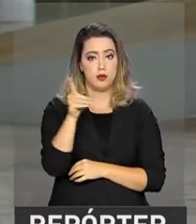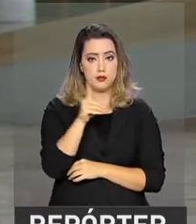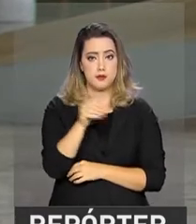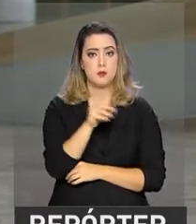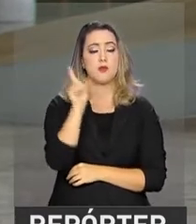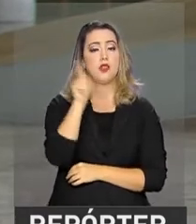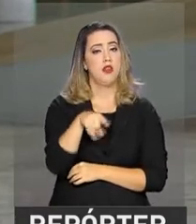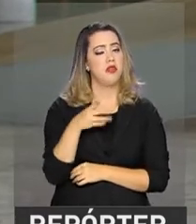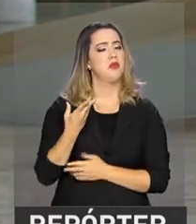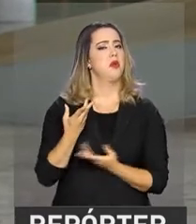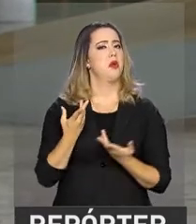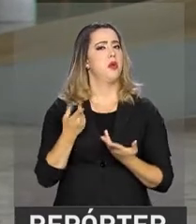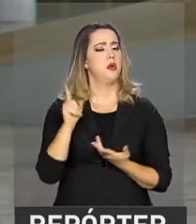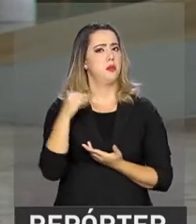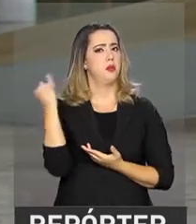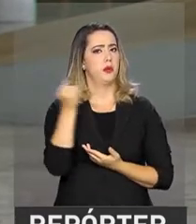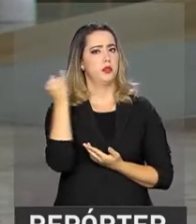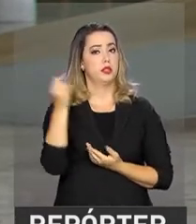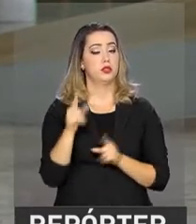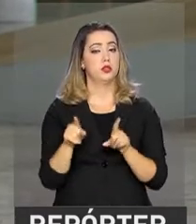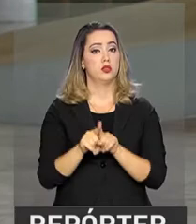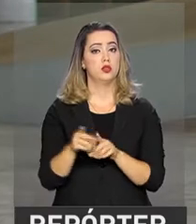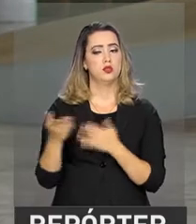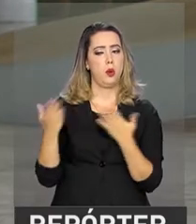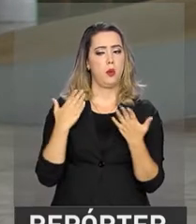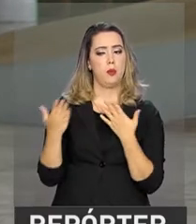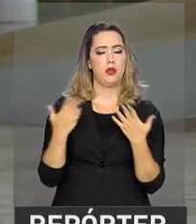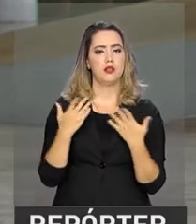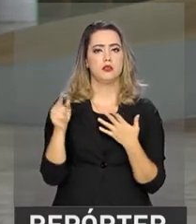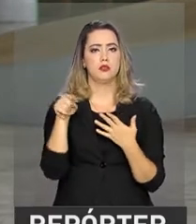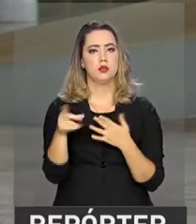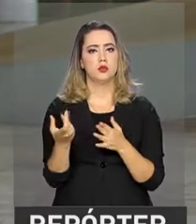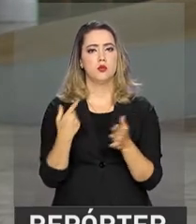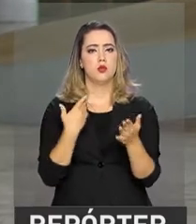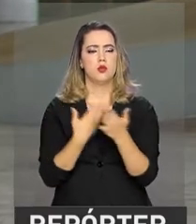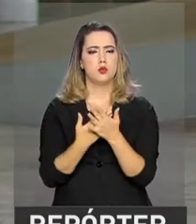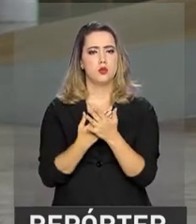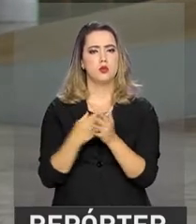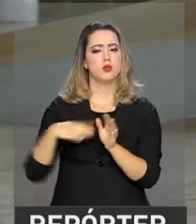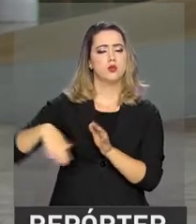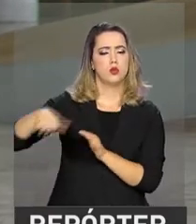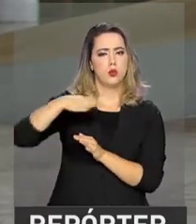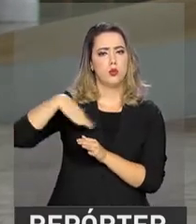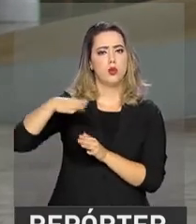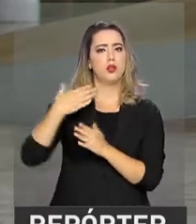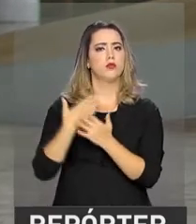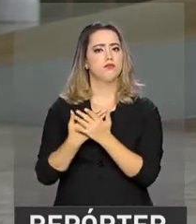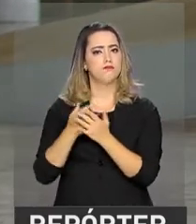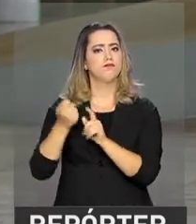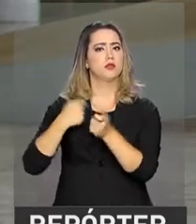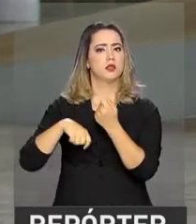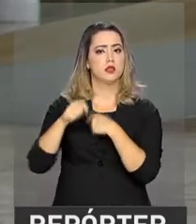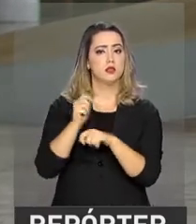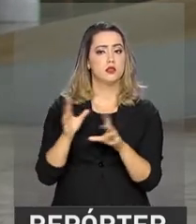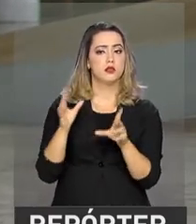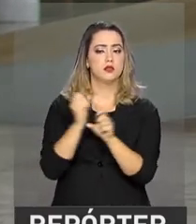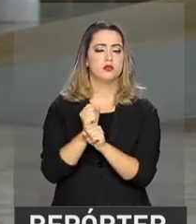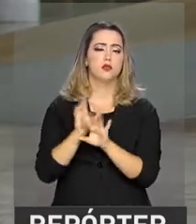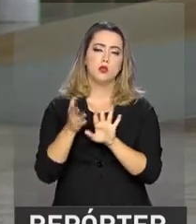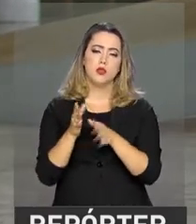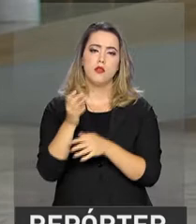um saldo parecido com aquela previsão do mercado financeiro que projeta que esse saldo deve fechar em